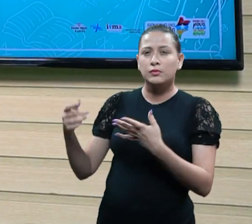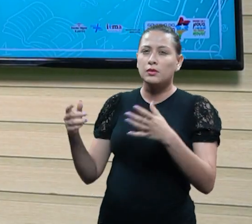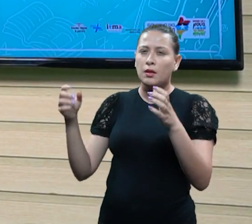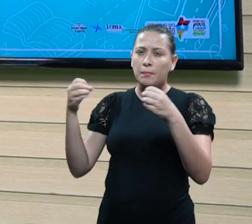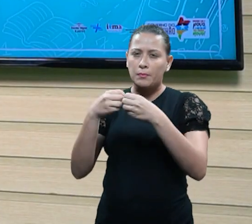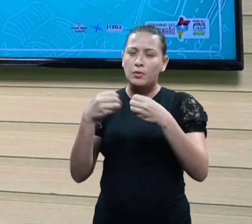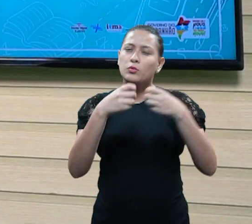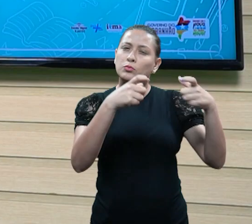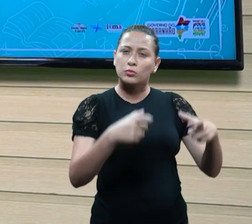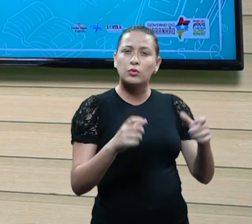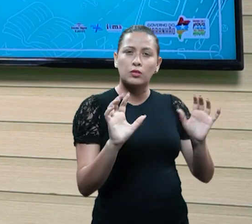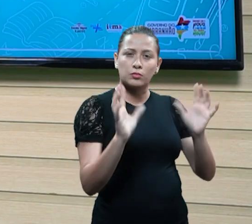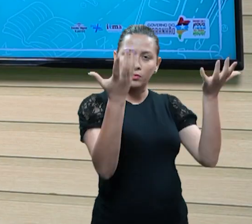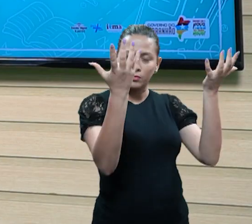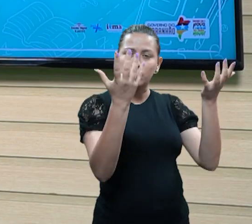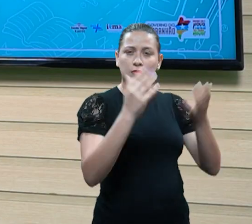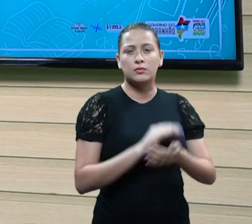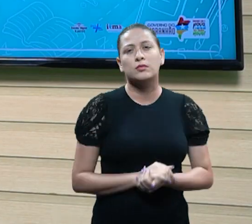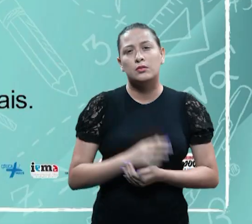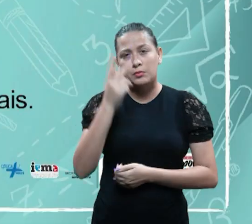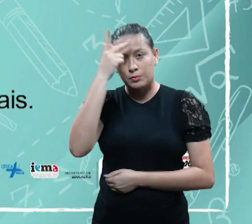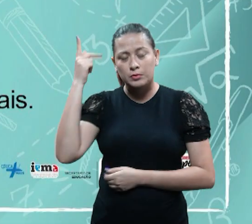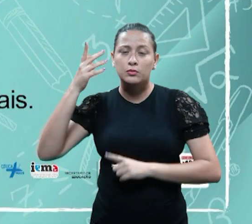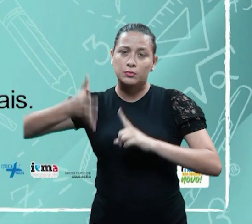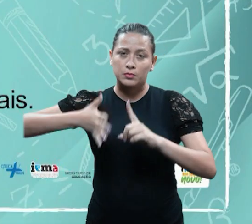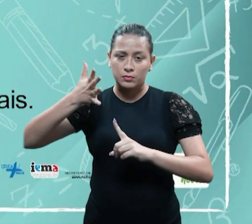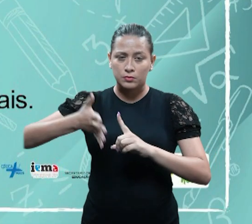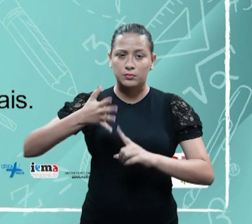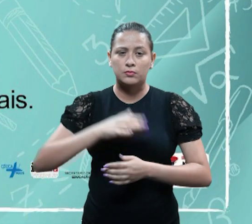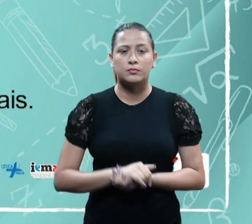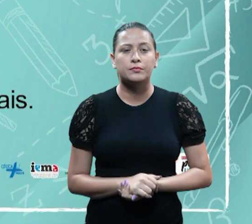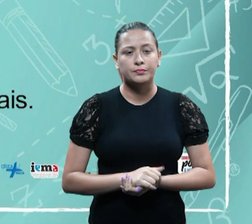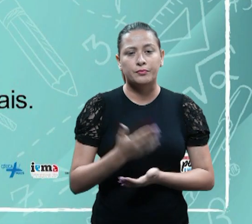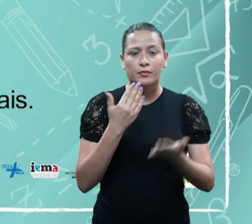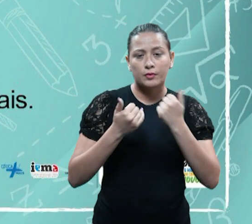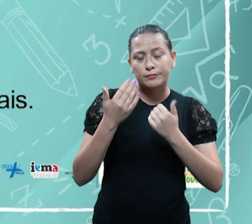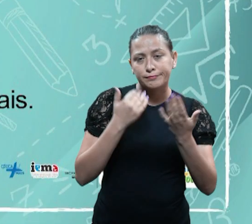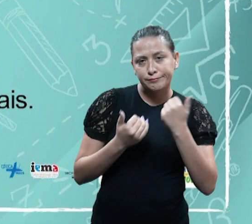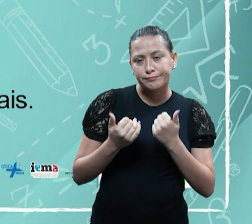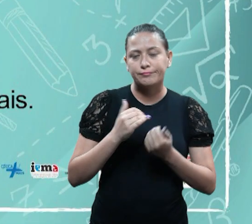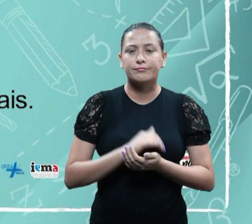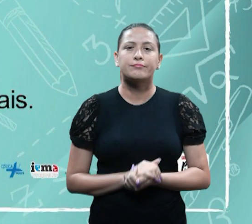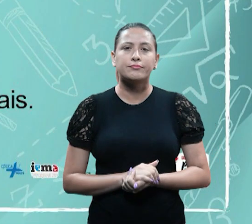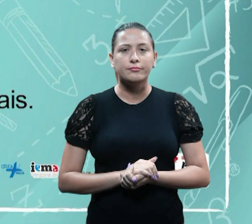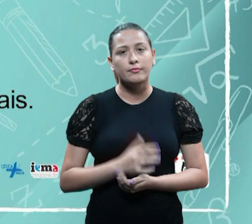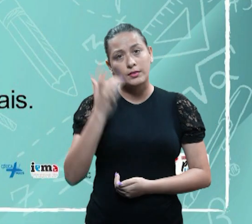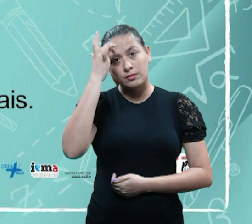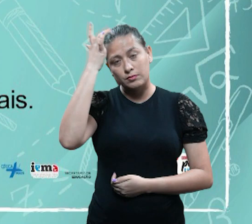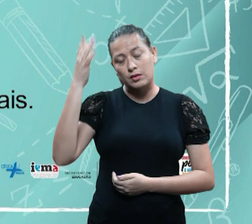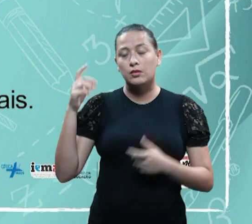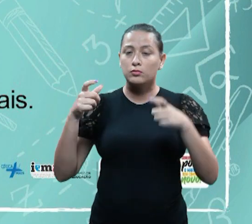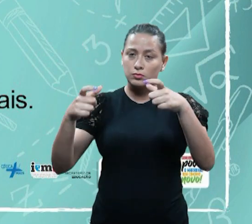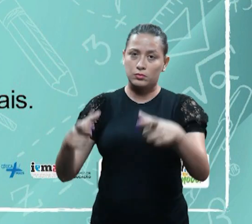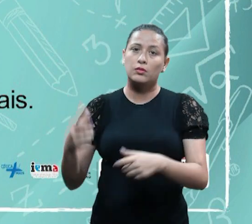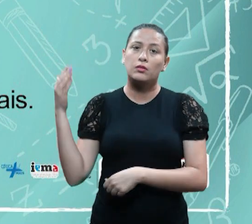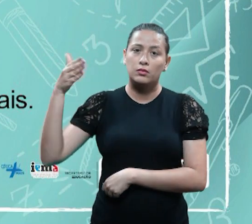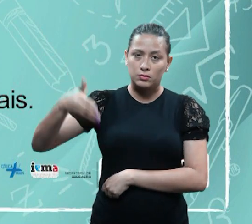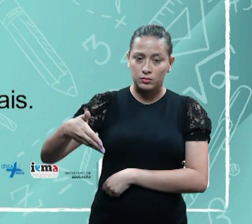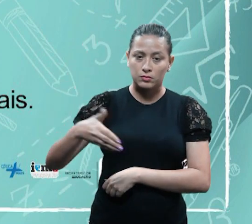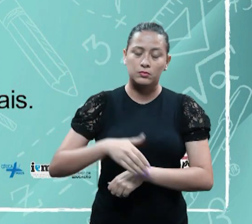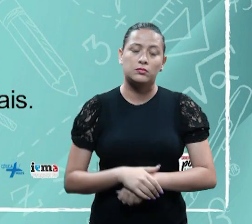do evento para o nosso palestrante. A alimentação, uma facilidade, um acesso em